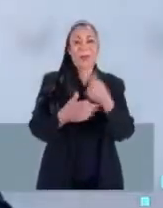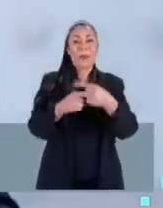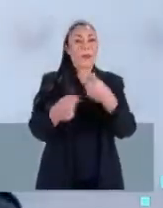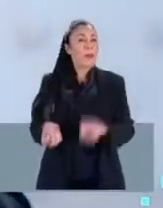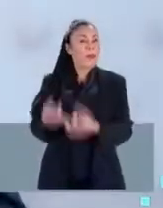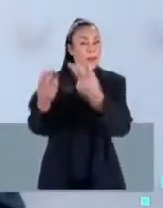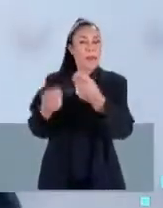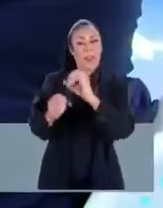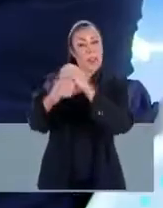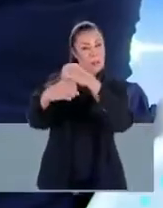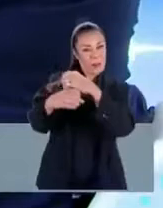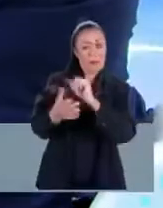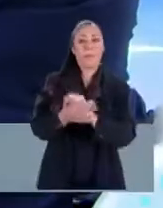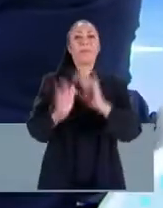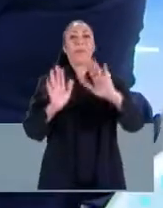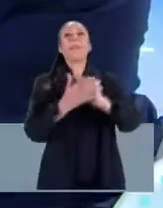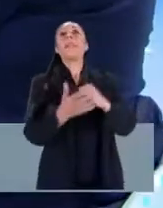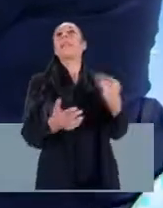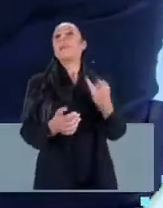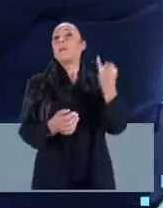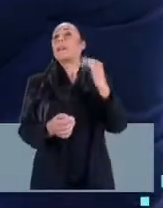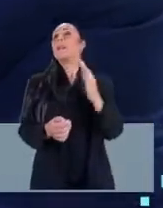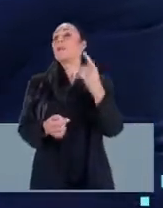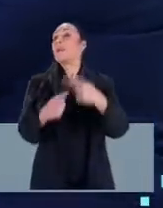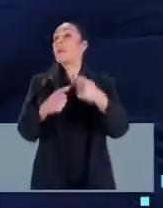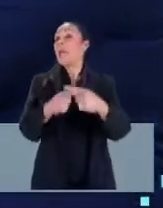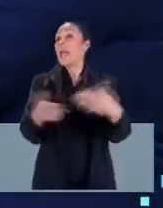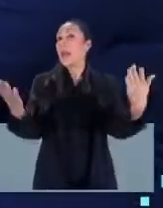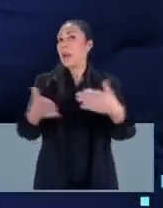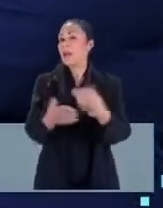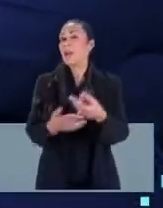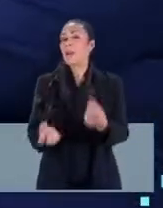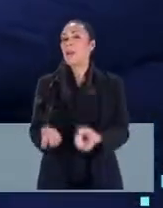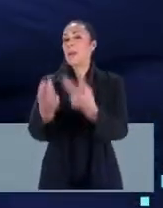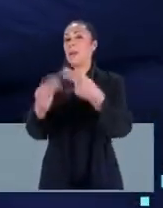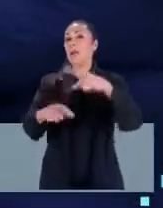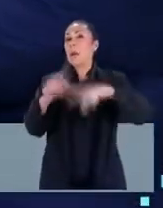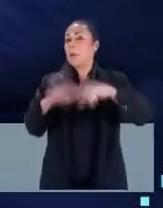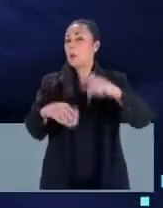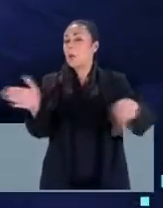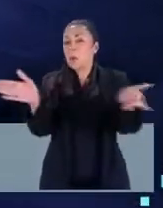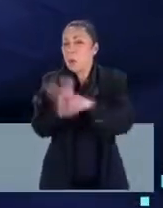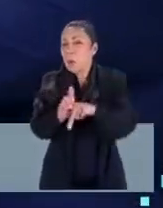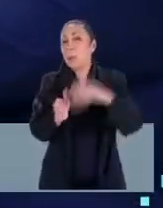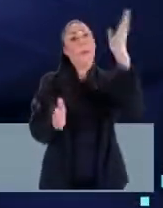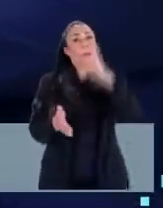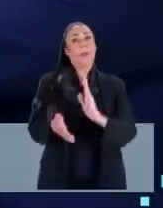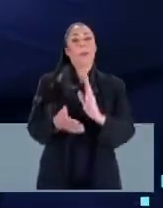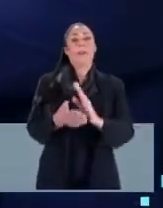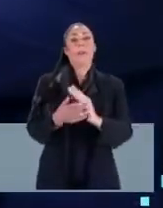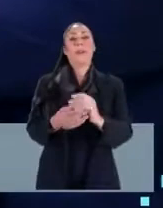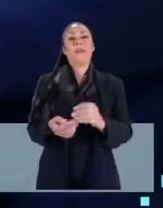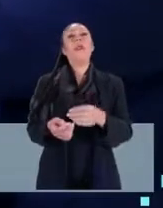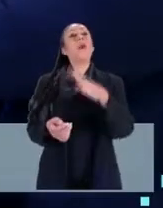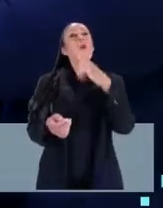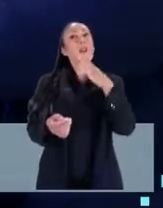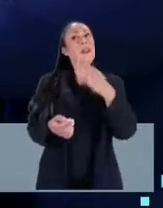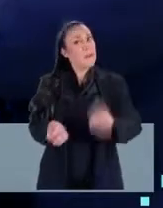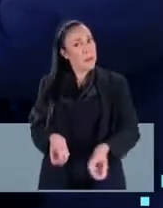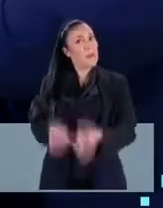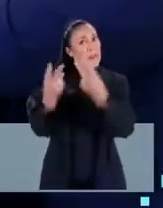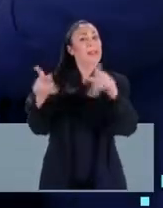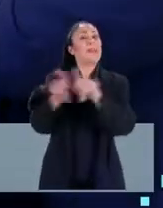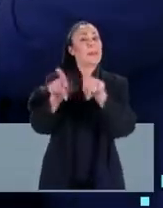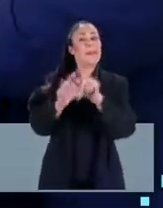engenharia. É importante isso acontecer, porque você está vendendo produtos brasileiros e está exportando conhecimento. Sim, mas